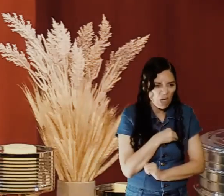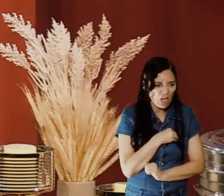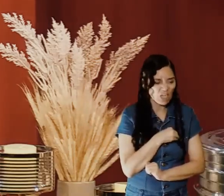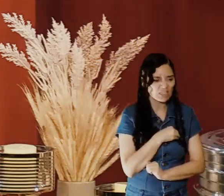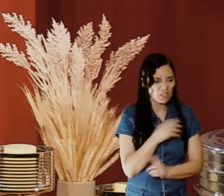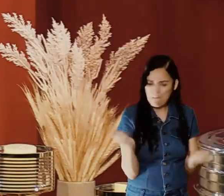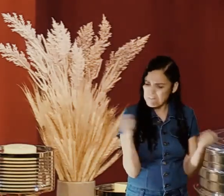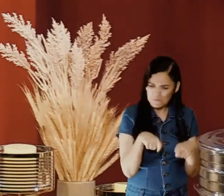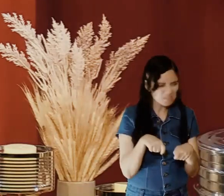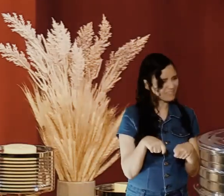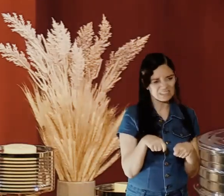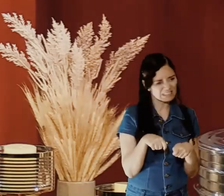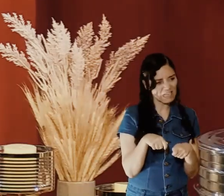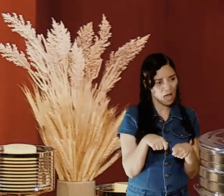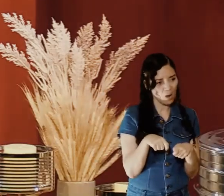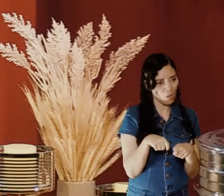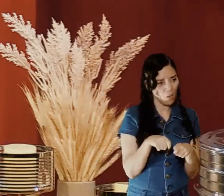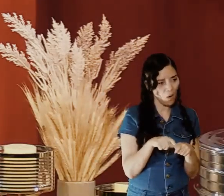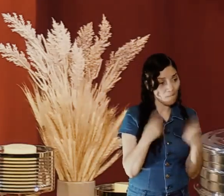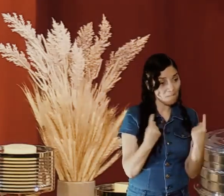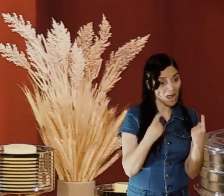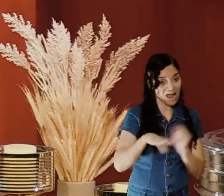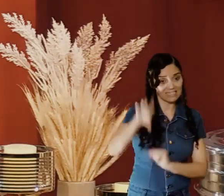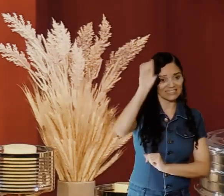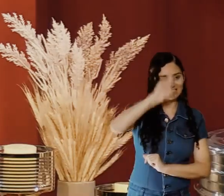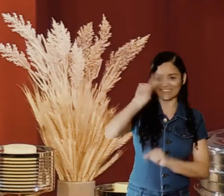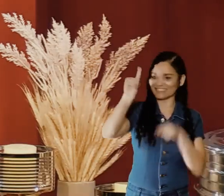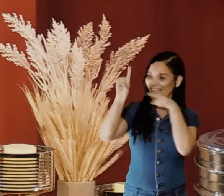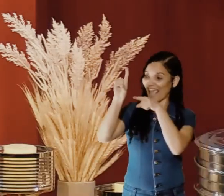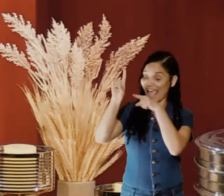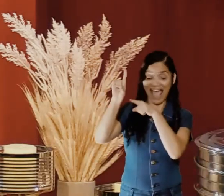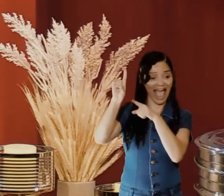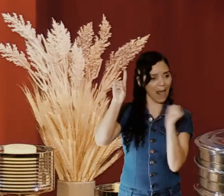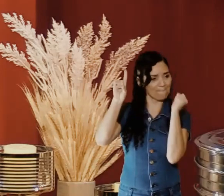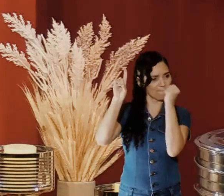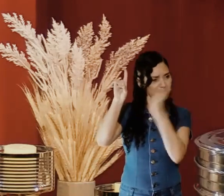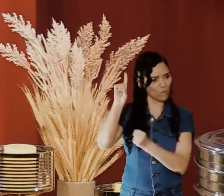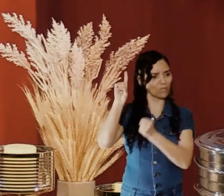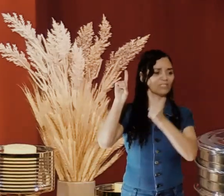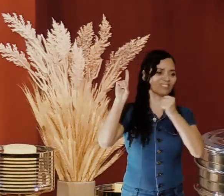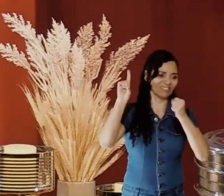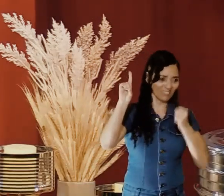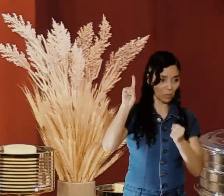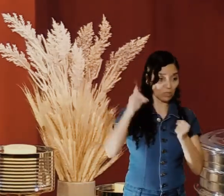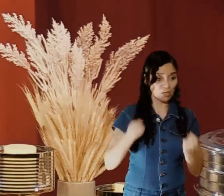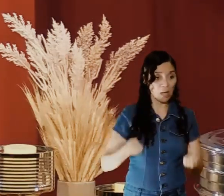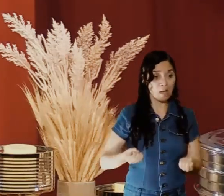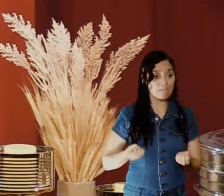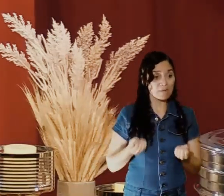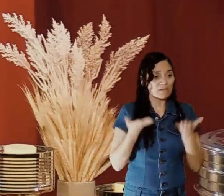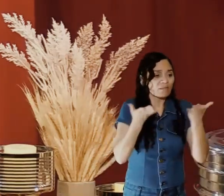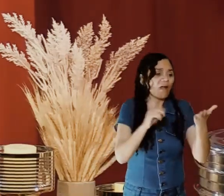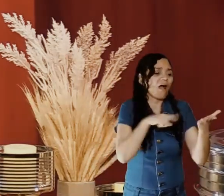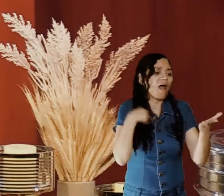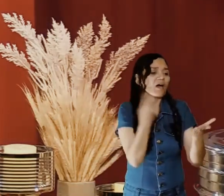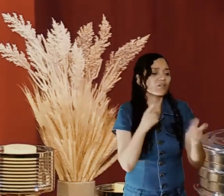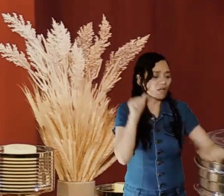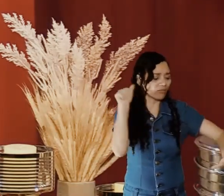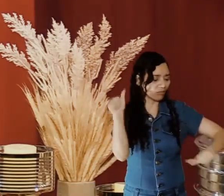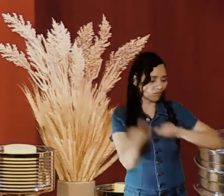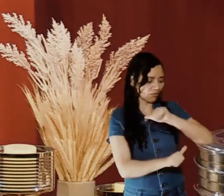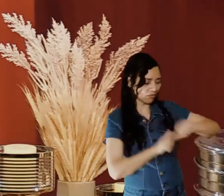Deus poderoso para nos salvar, para nos transformar, e Deus que não